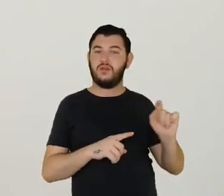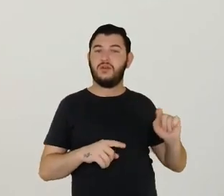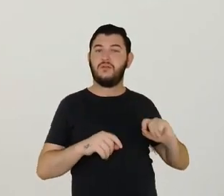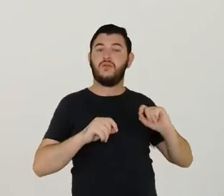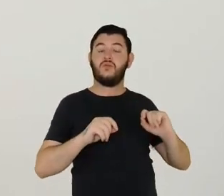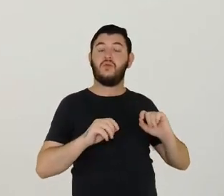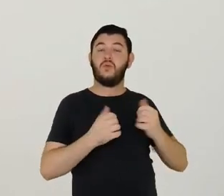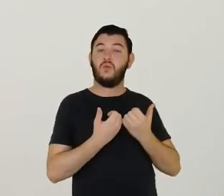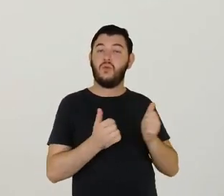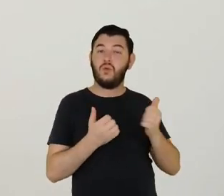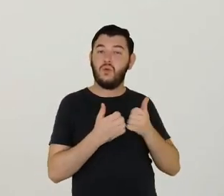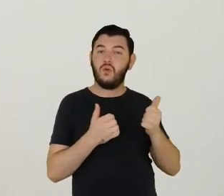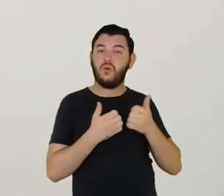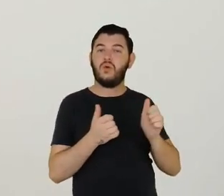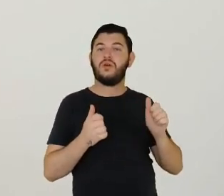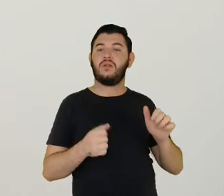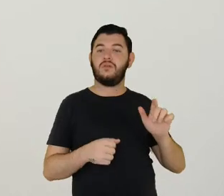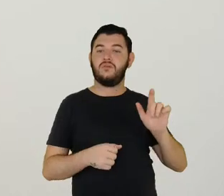Internacional de Cinema e Televisão.